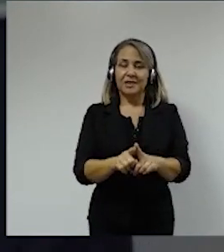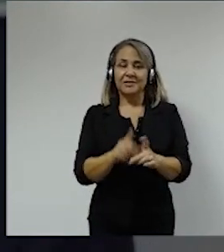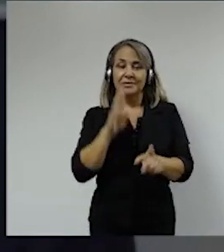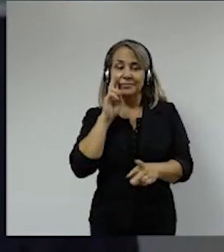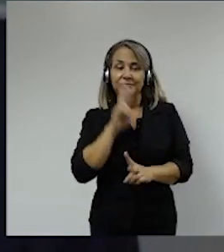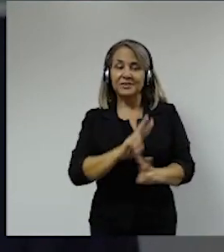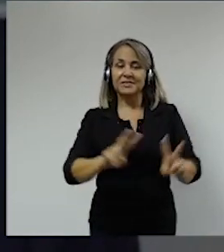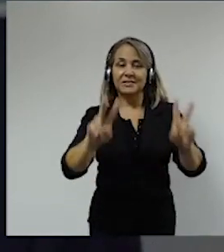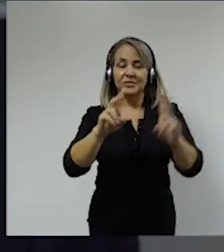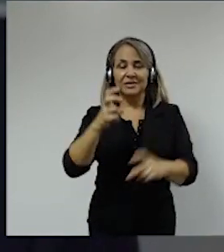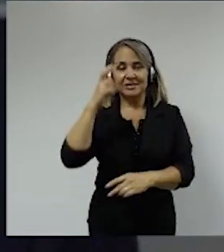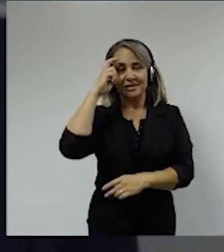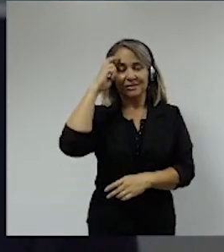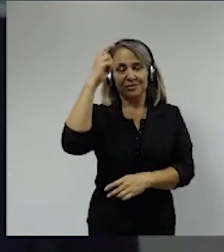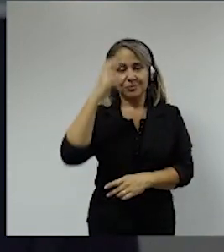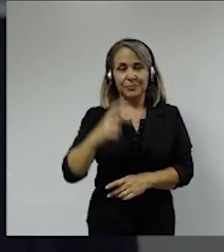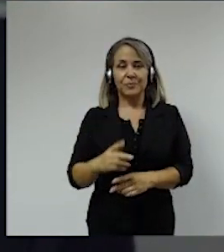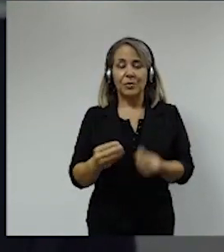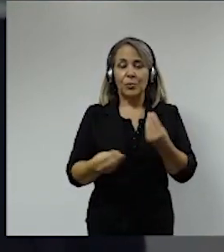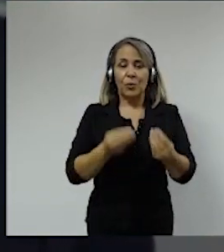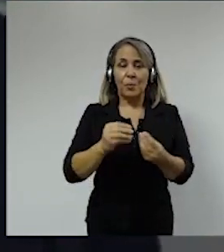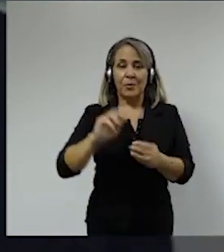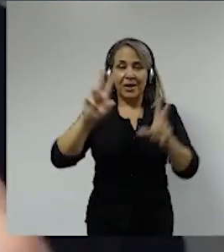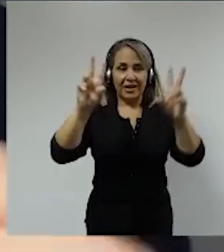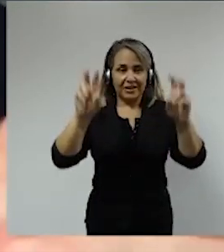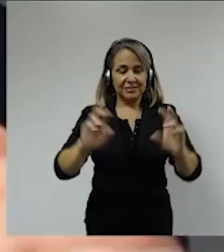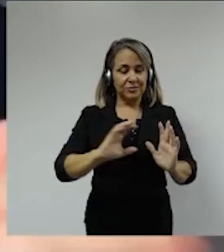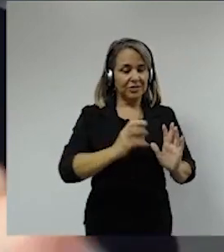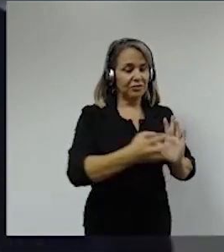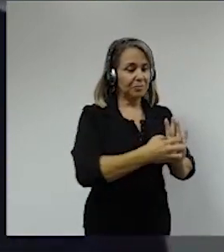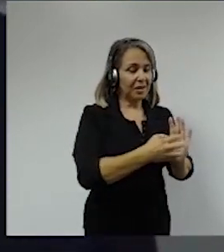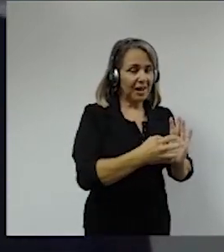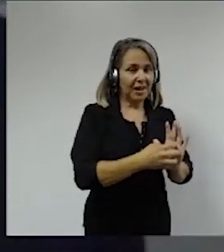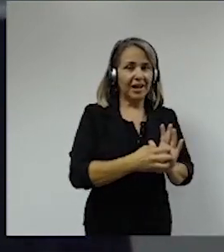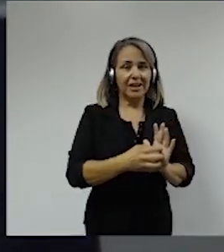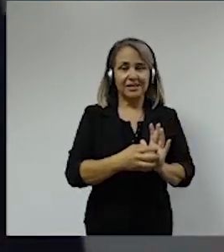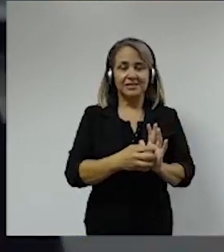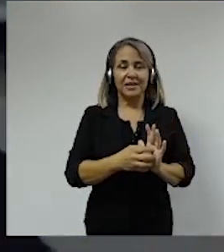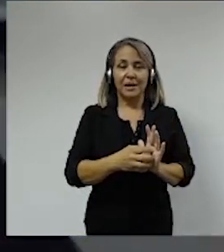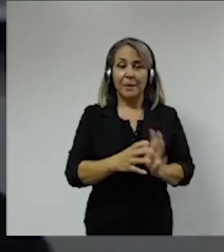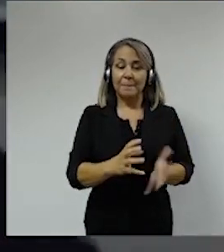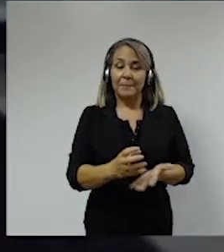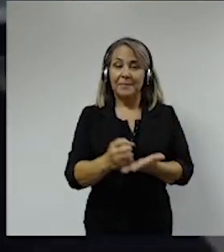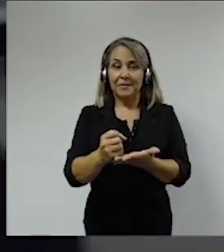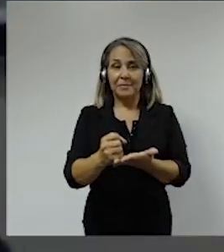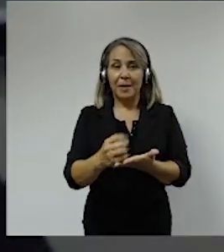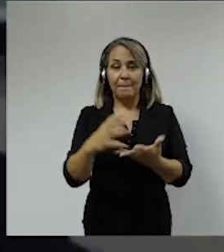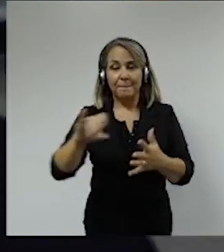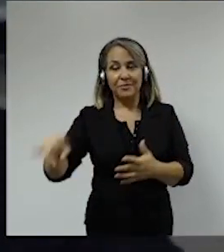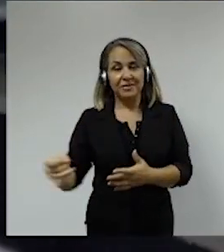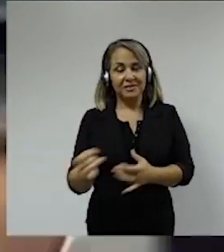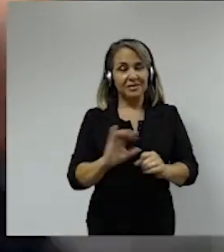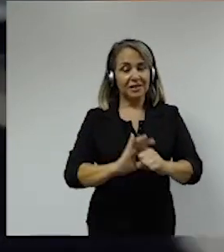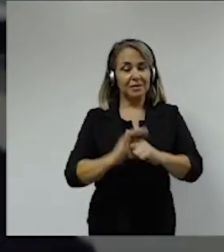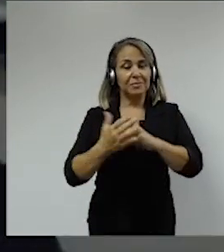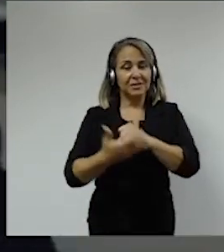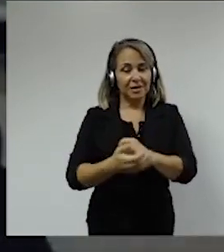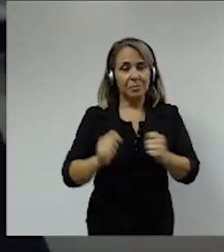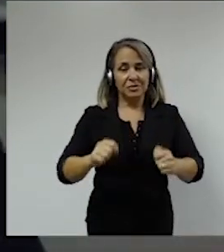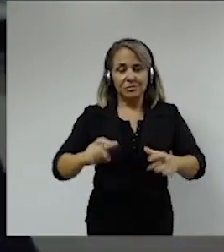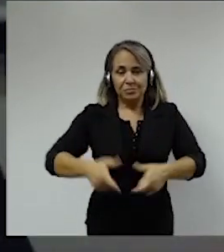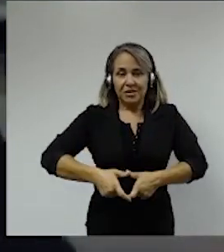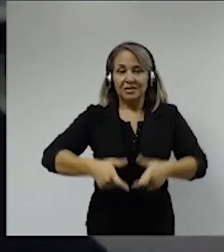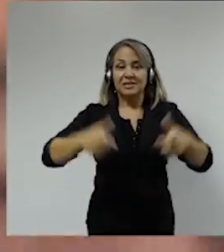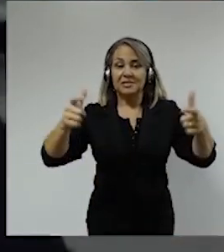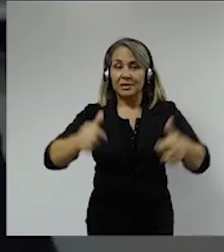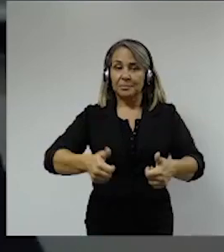né? Essa questão das marcas pegarem carona na pandemia, seja para se